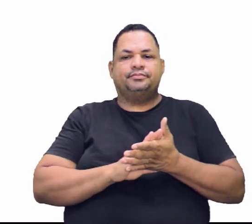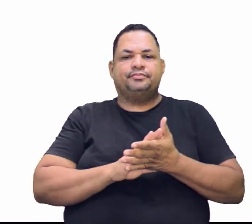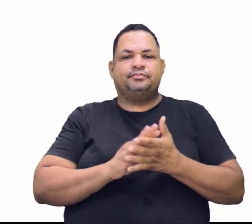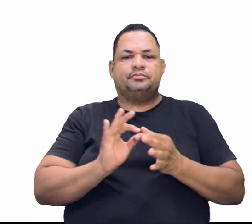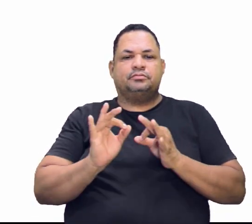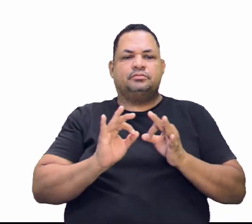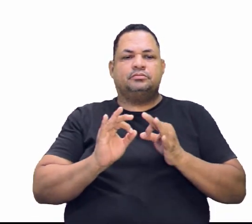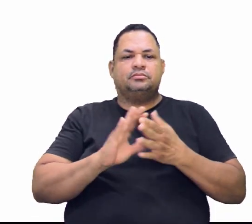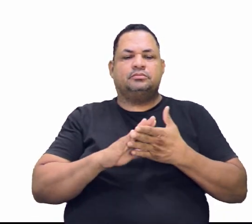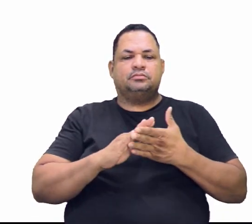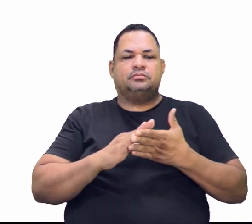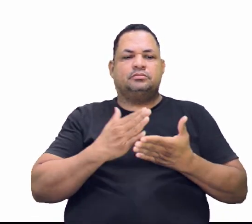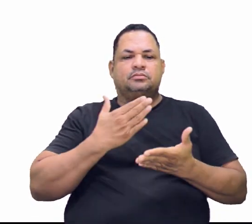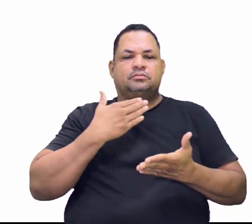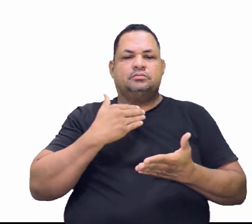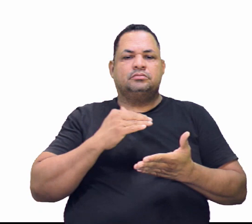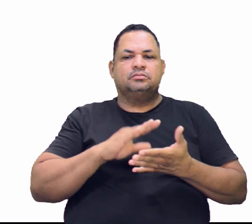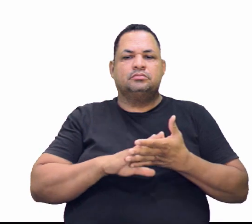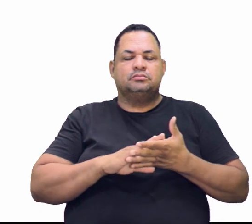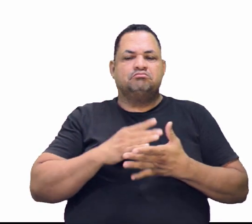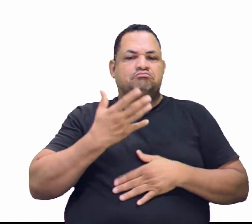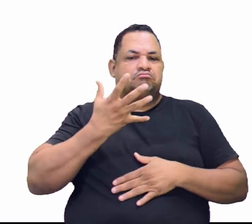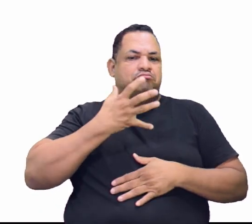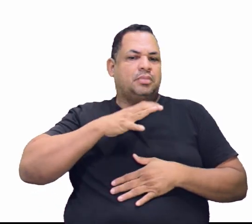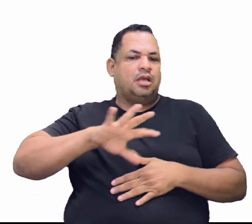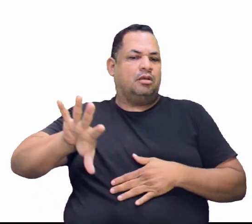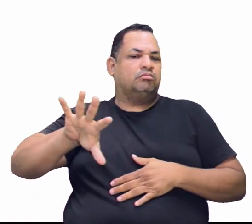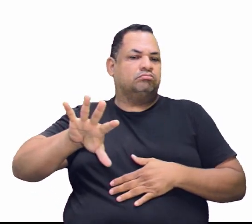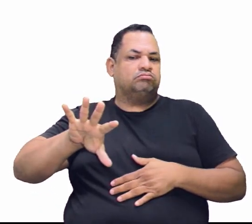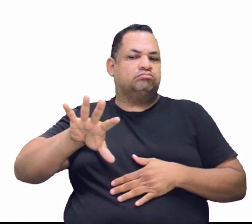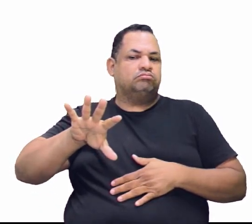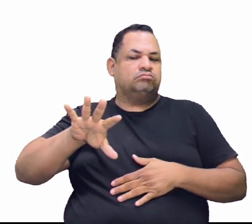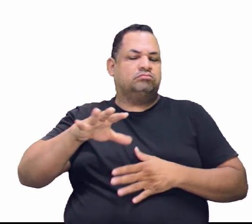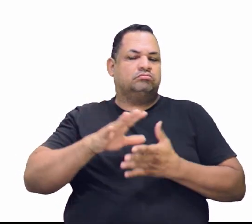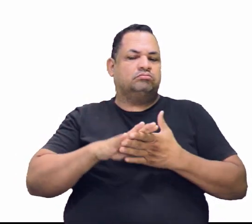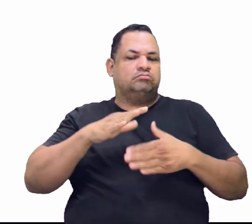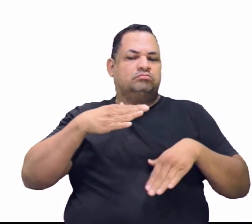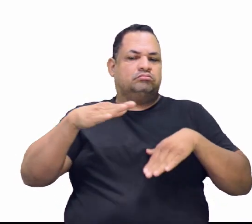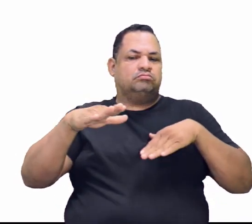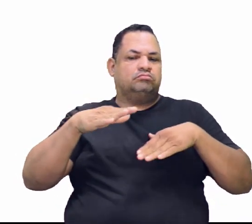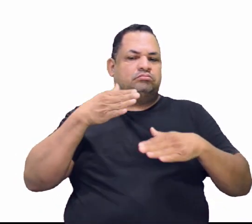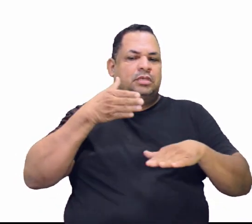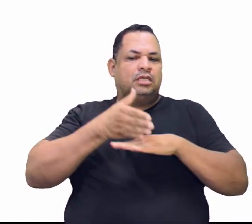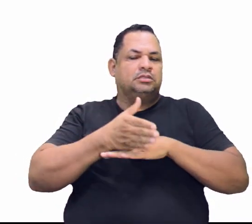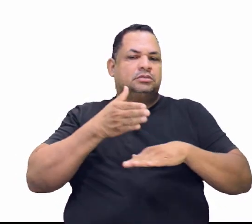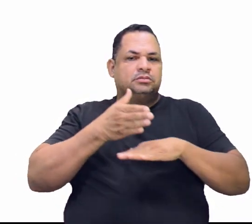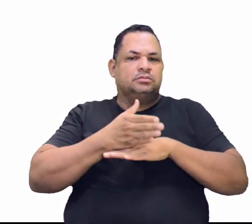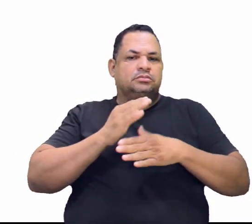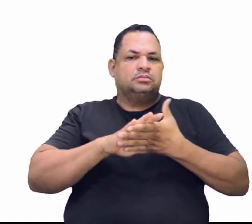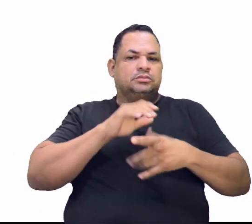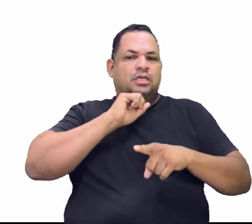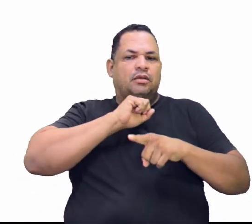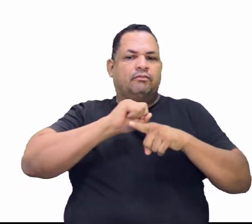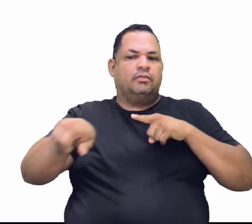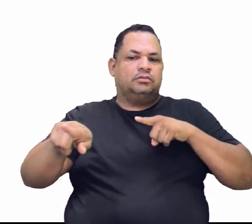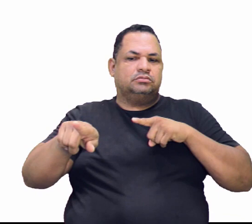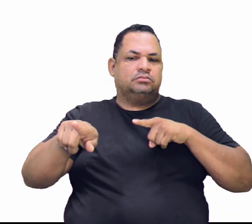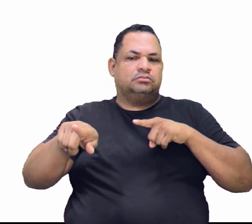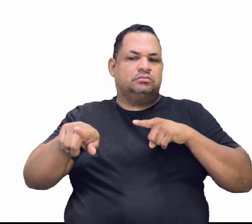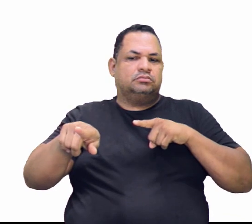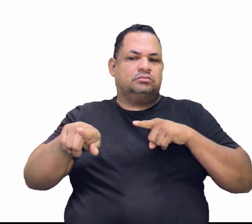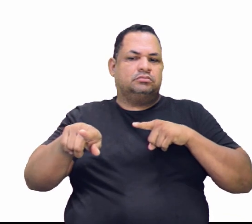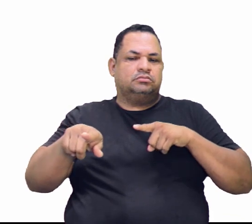do forte. Aí, quando ele, não querendo participar do movimento, ele vaza